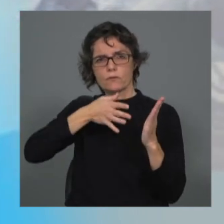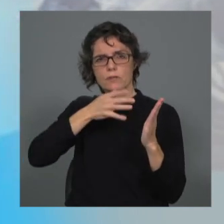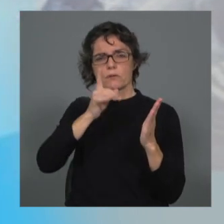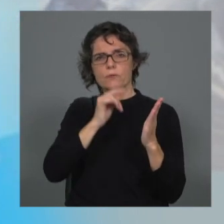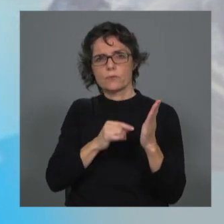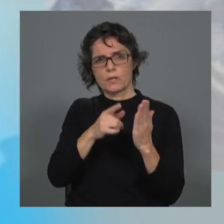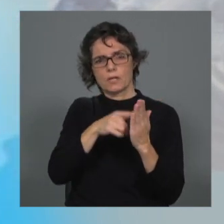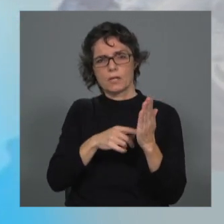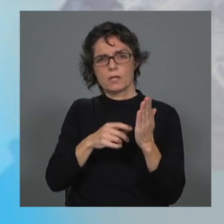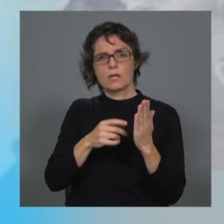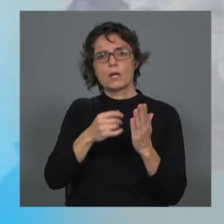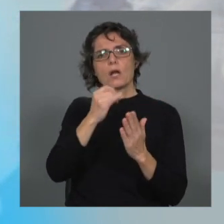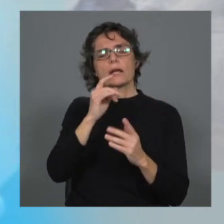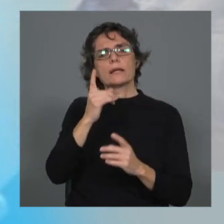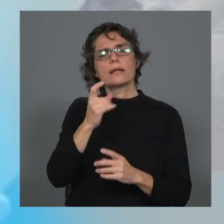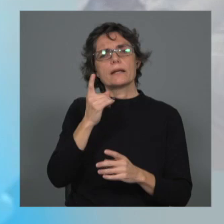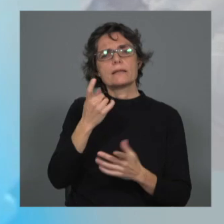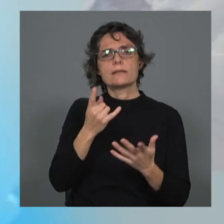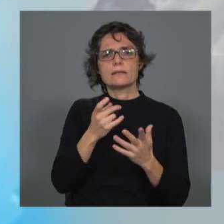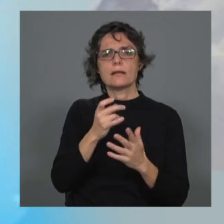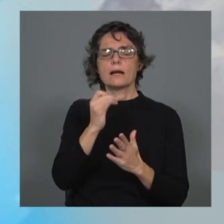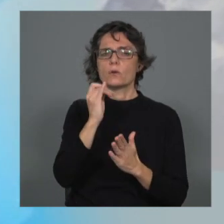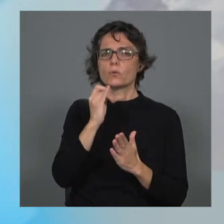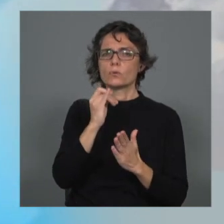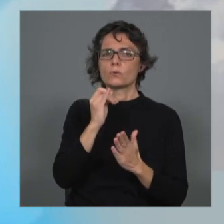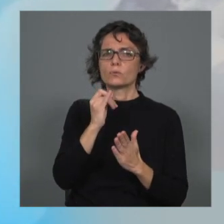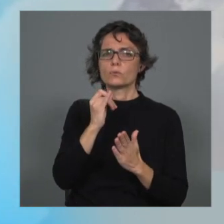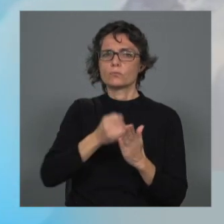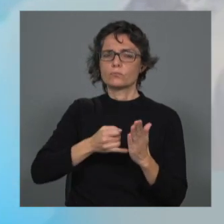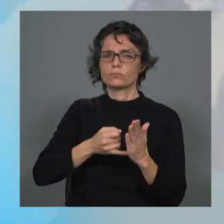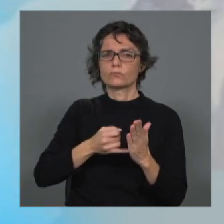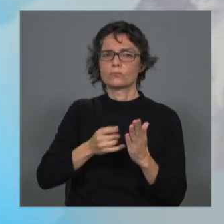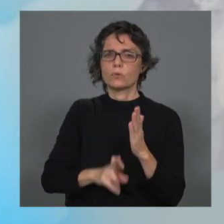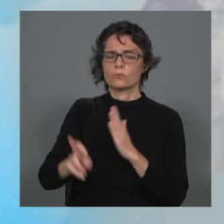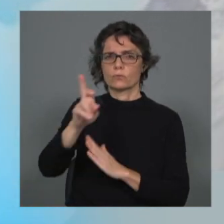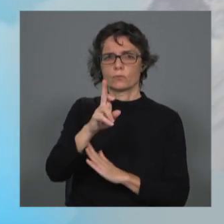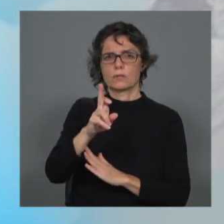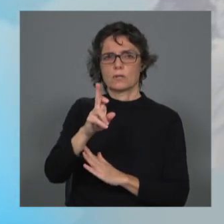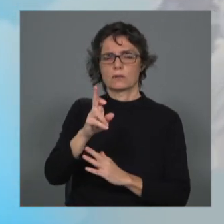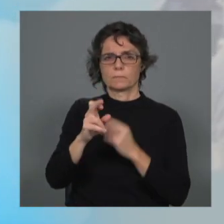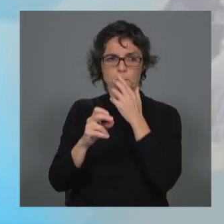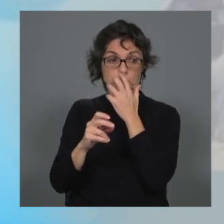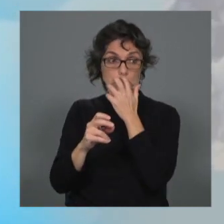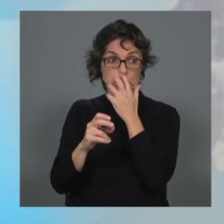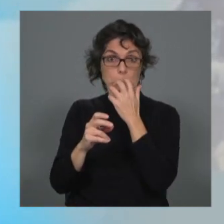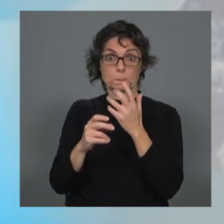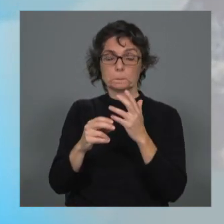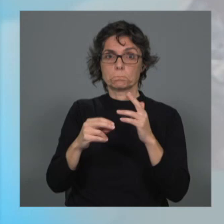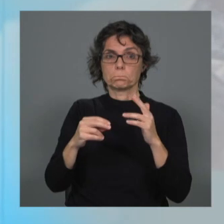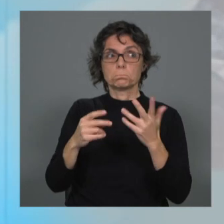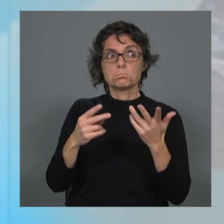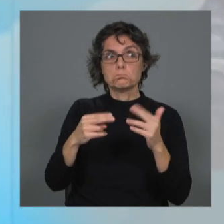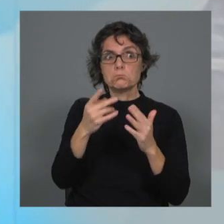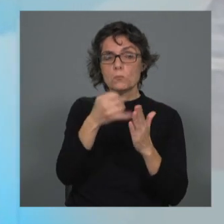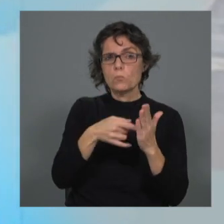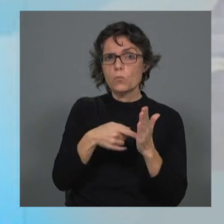impostos aumentassem. É muito curioso. Porquê que fazem isto? Têm consciência que, se não houver